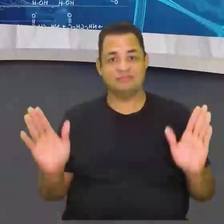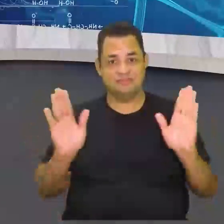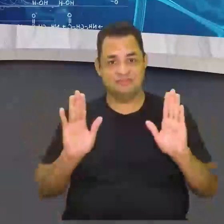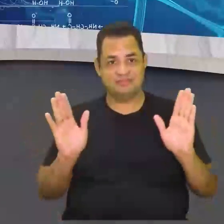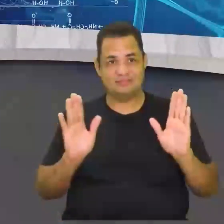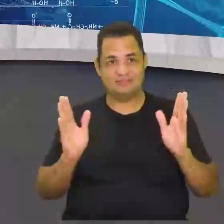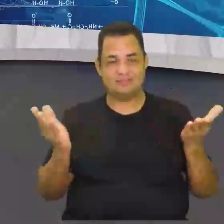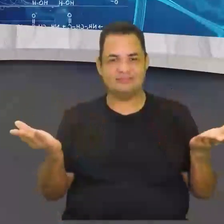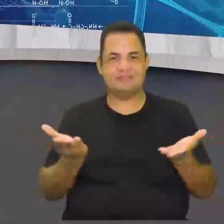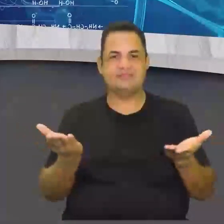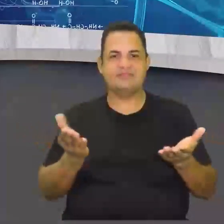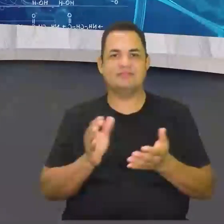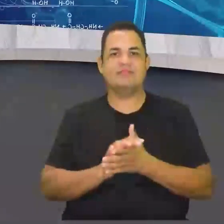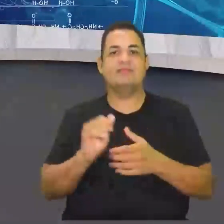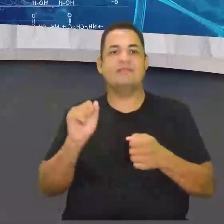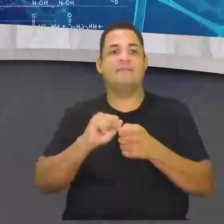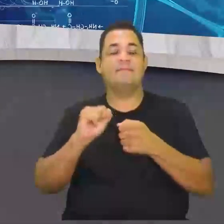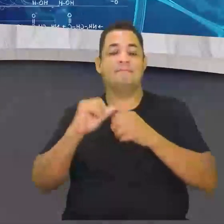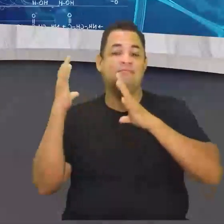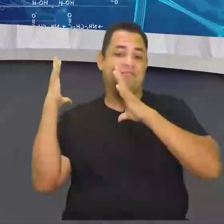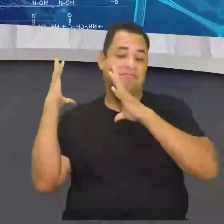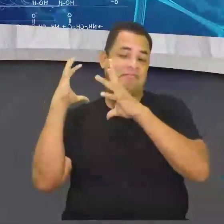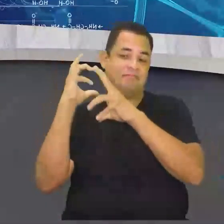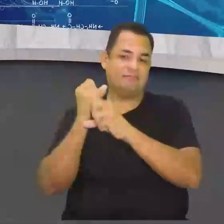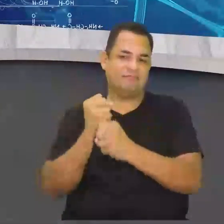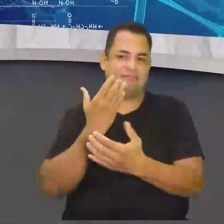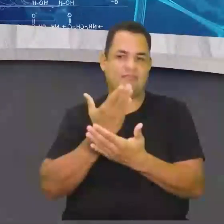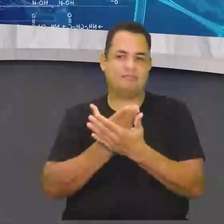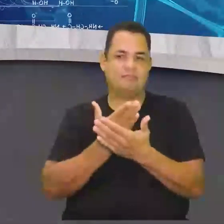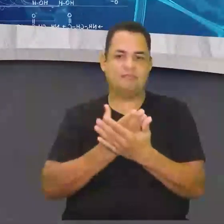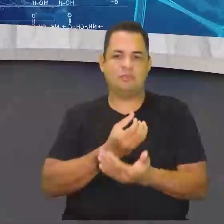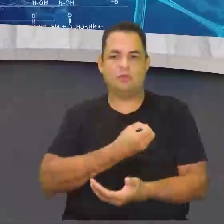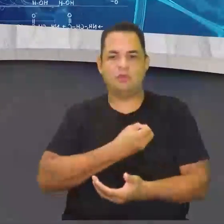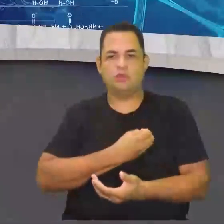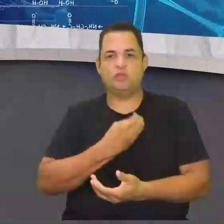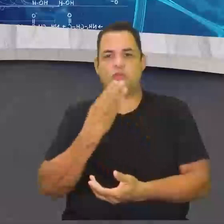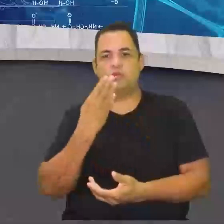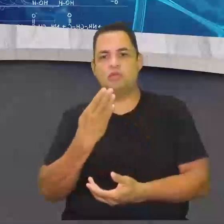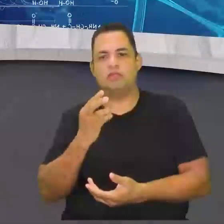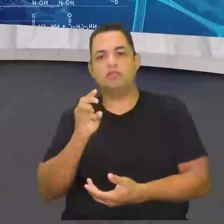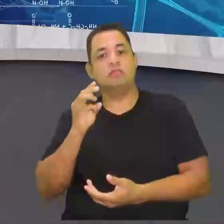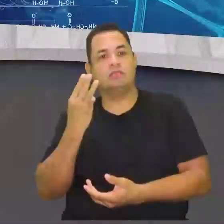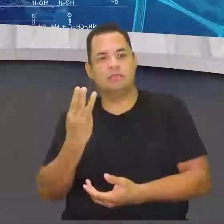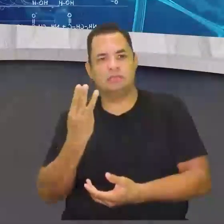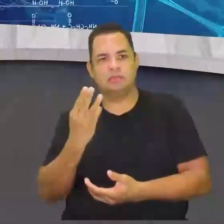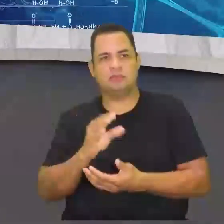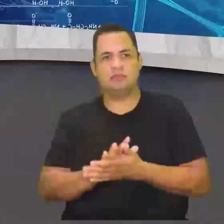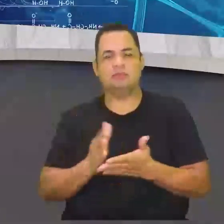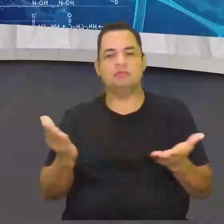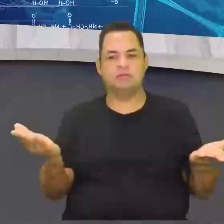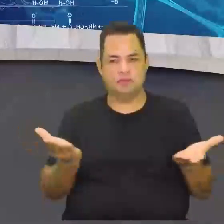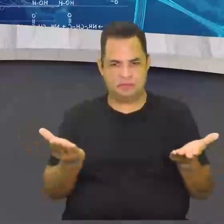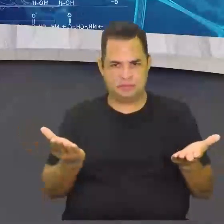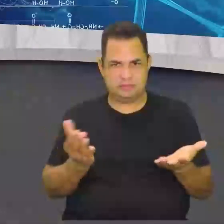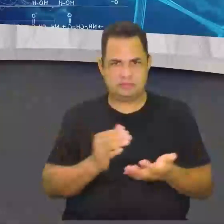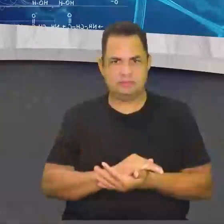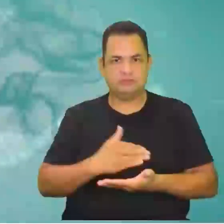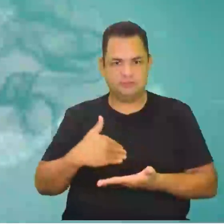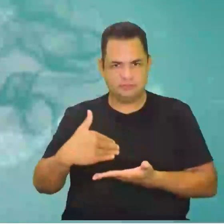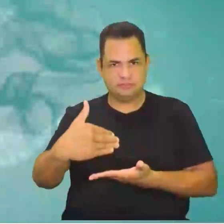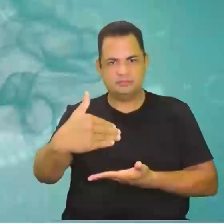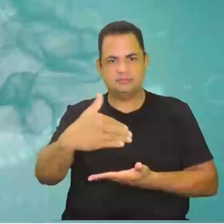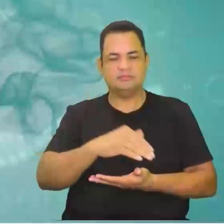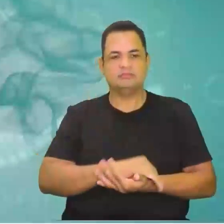Oi, pessoal! Agora a gente vai fazer a nossa revisão da aula de número 43. Vamos lá?